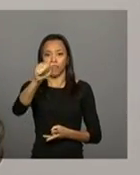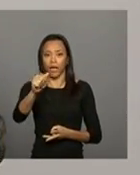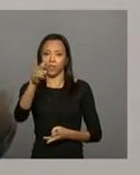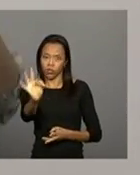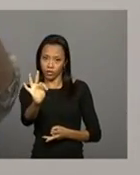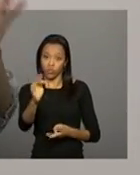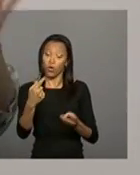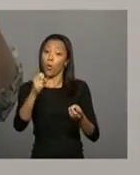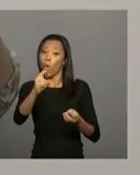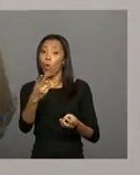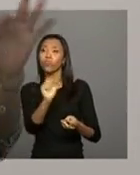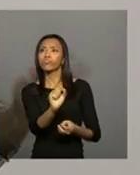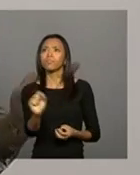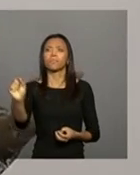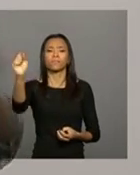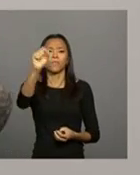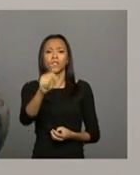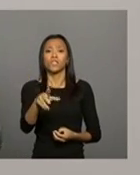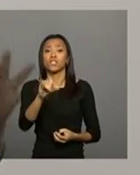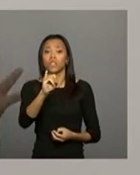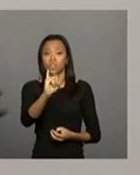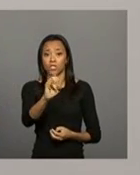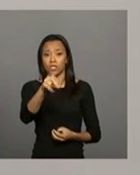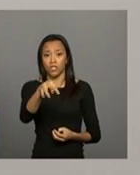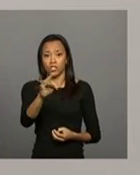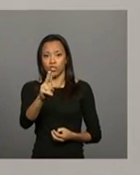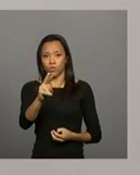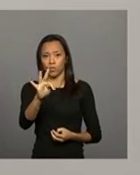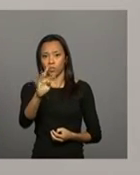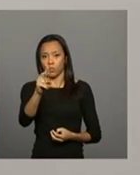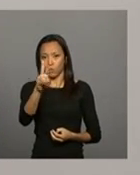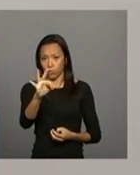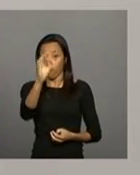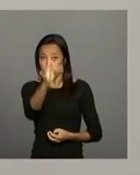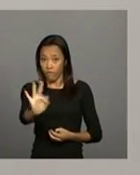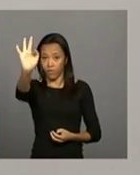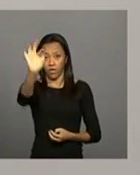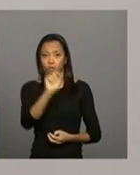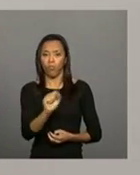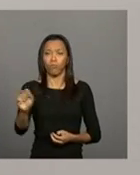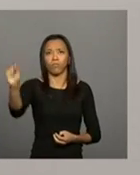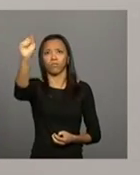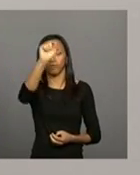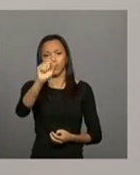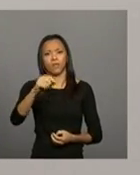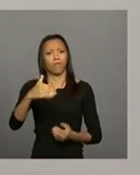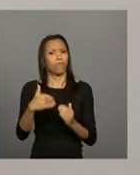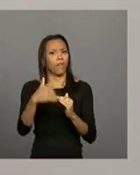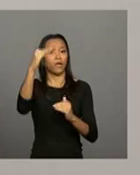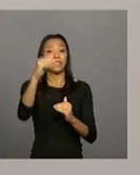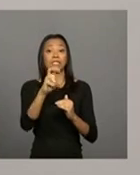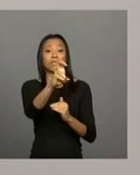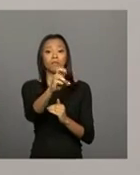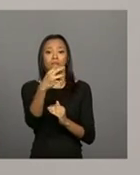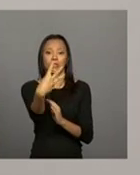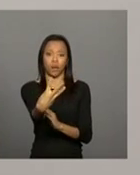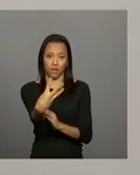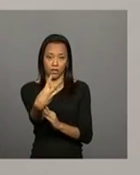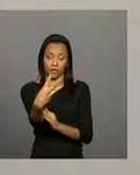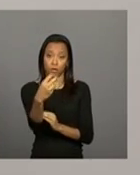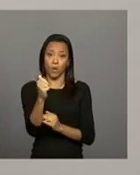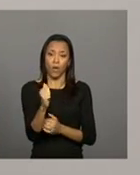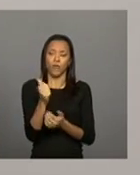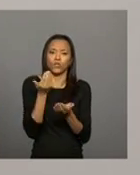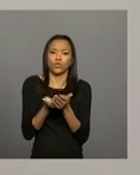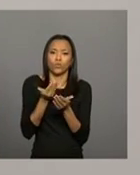Tecnológica. São mulheres, quase 60%. Além disso, 53 bolsas